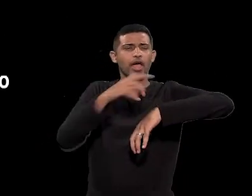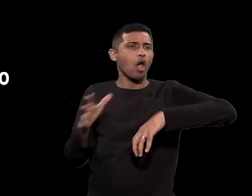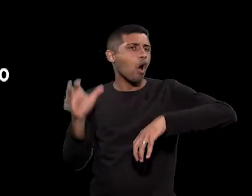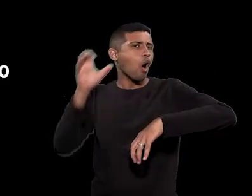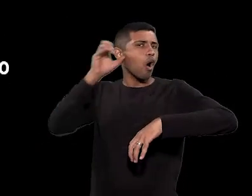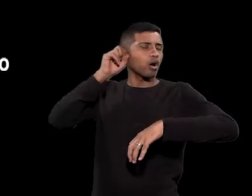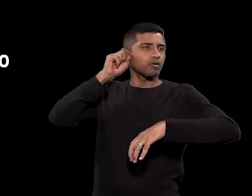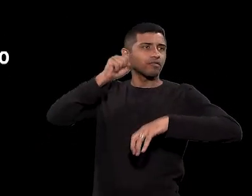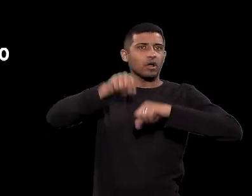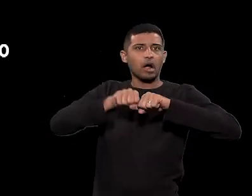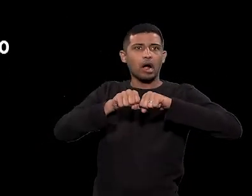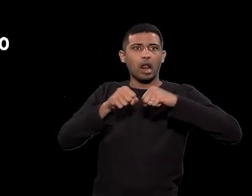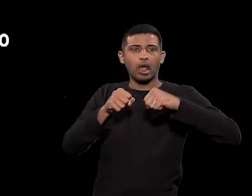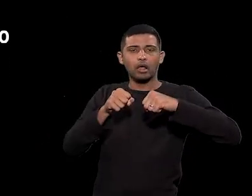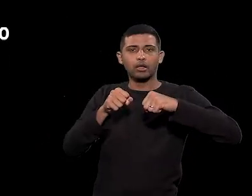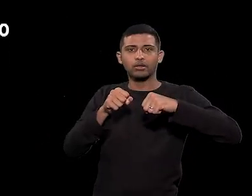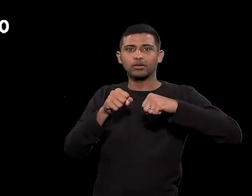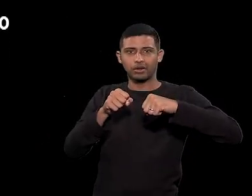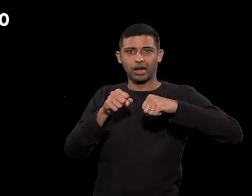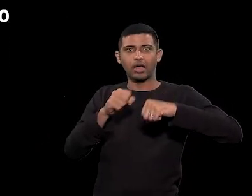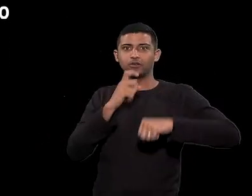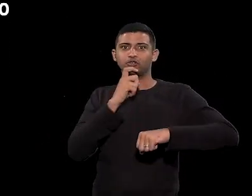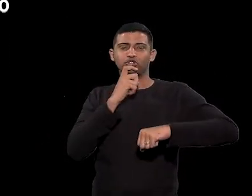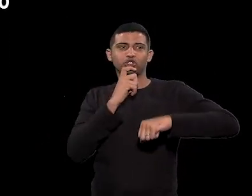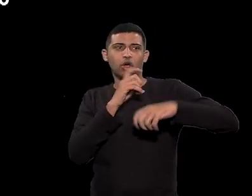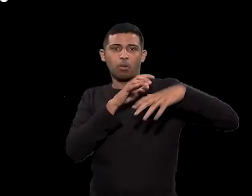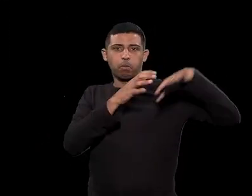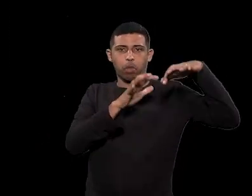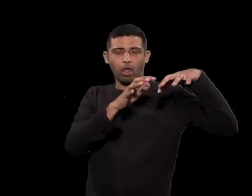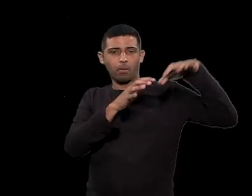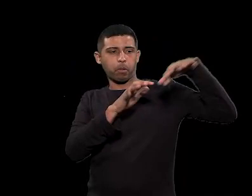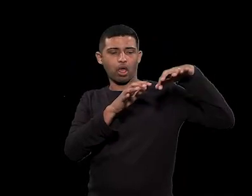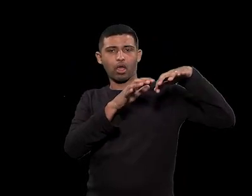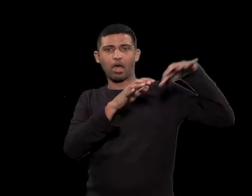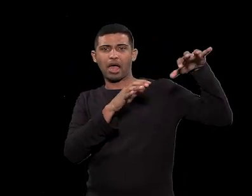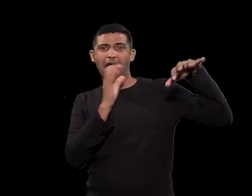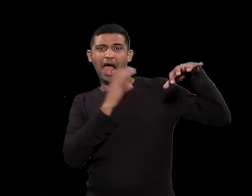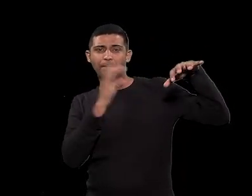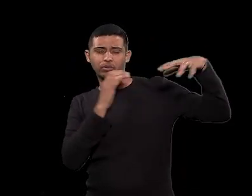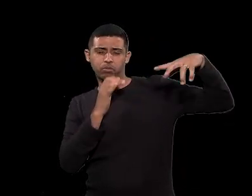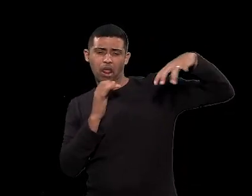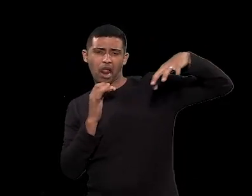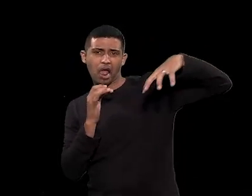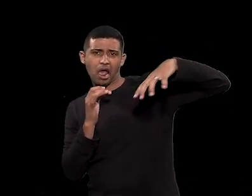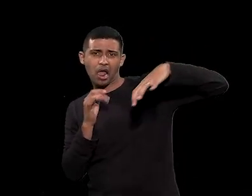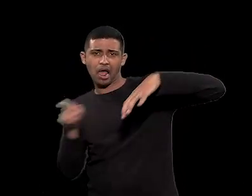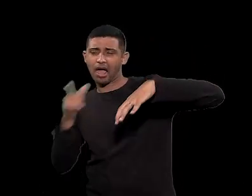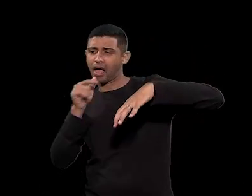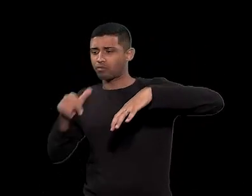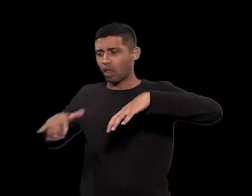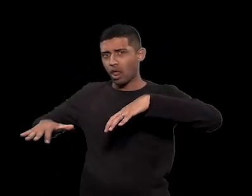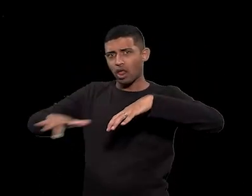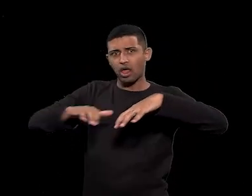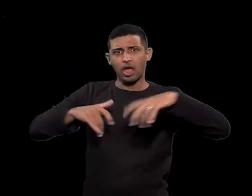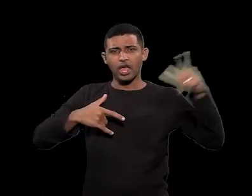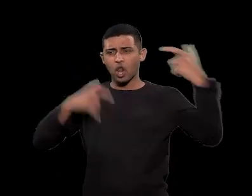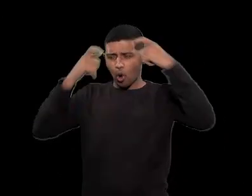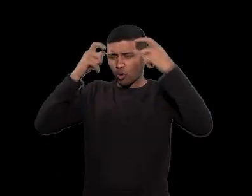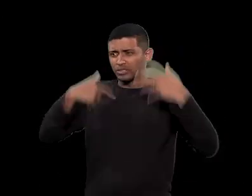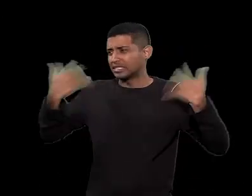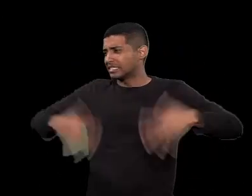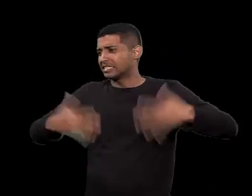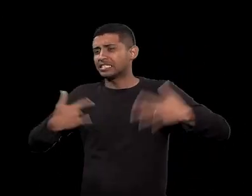terrível e assustador crack. E o bloco de gelo começou a se deslocar rapidamente em direção ao mar aberto. O urso